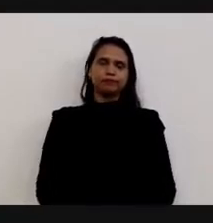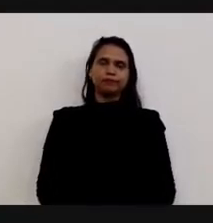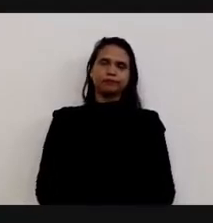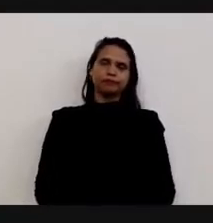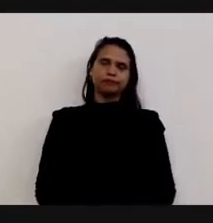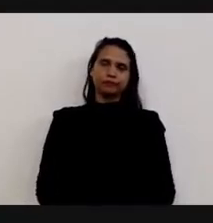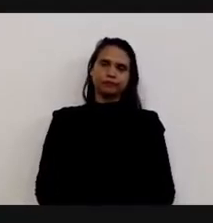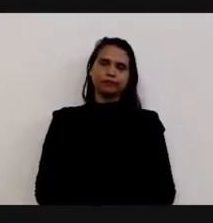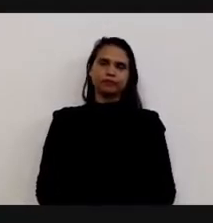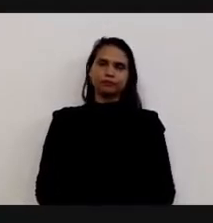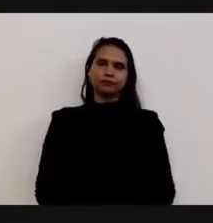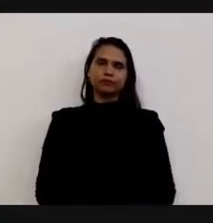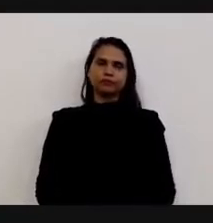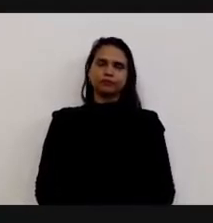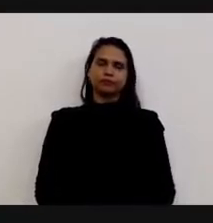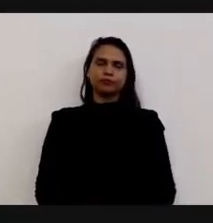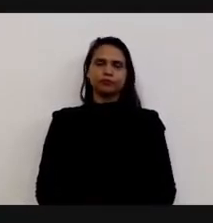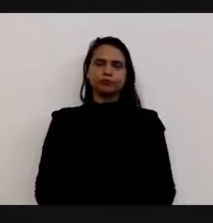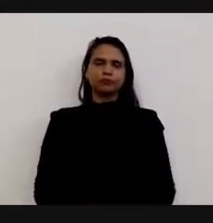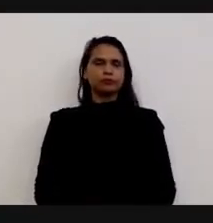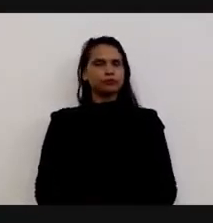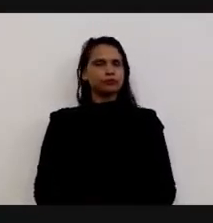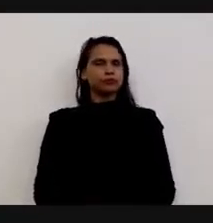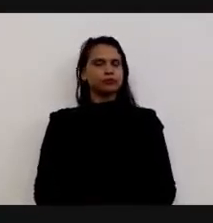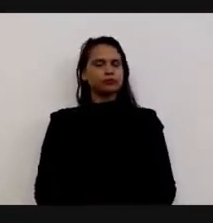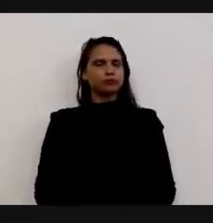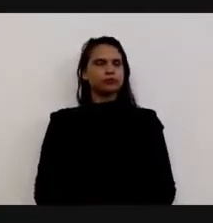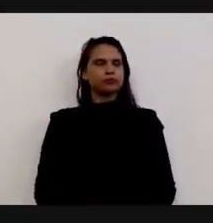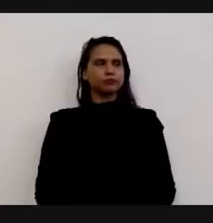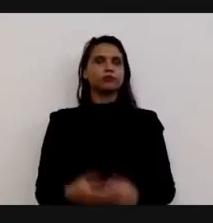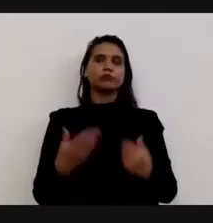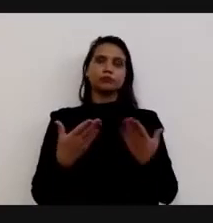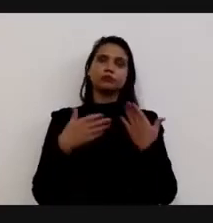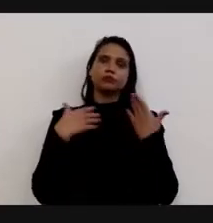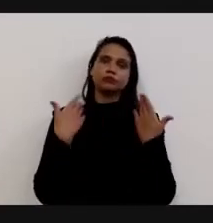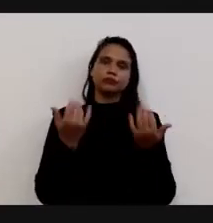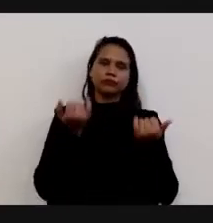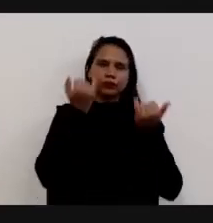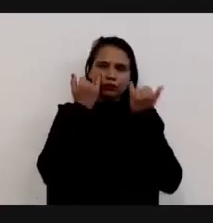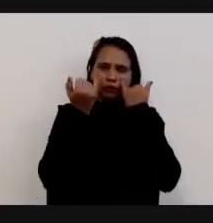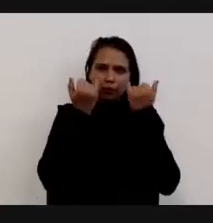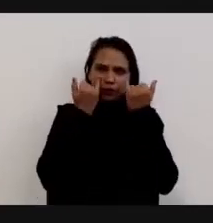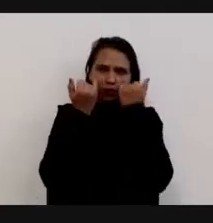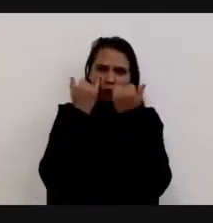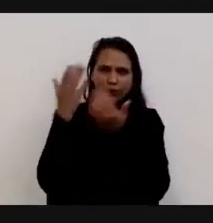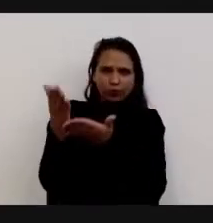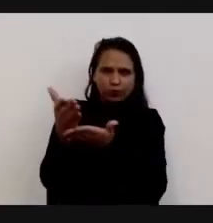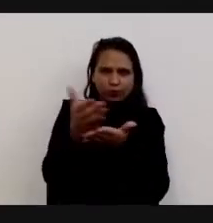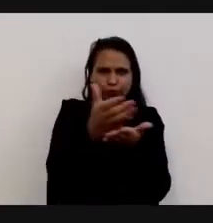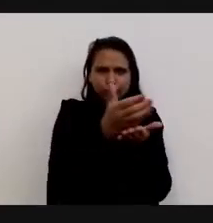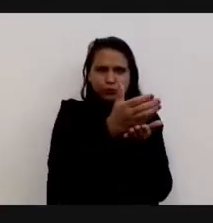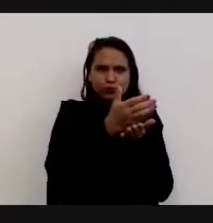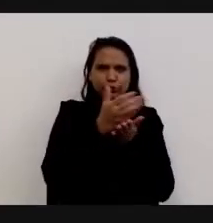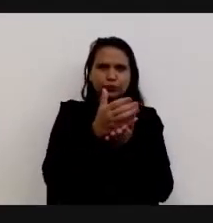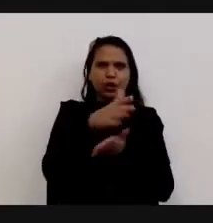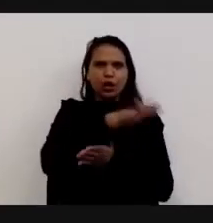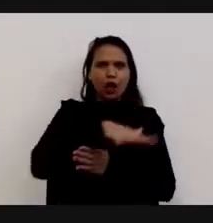Bom, aqui são os dados que eu levantei do estado de São Paulo, né, sobre o